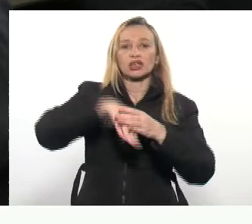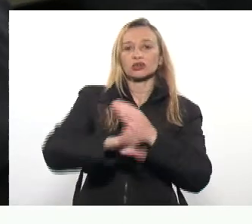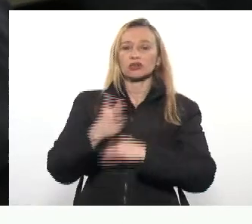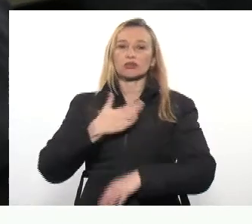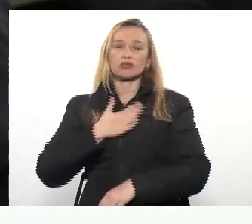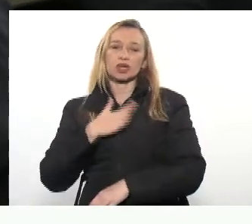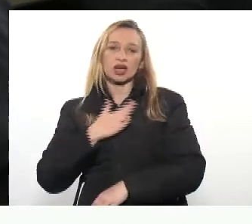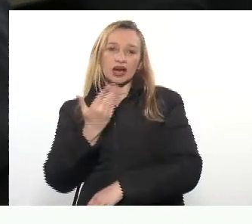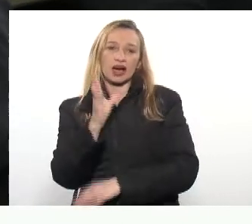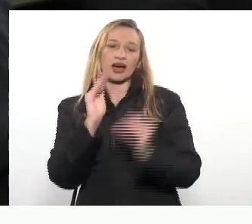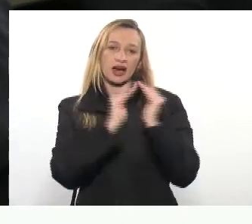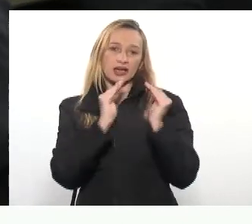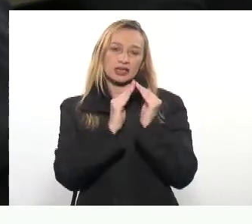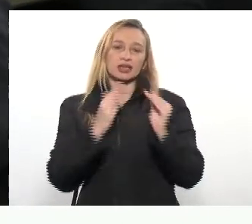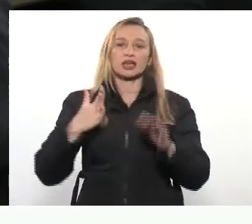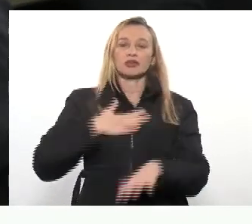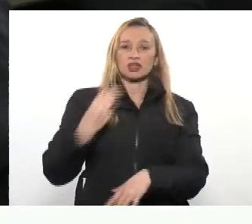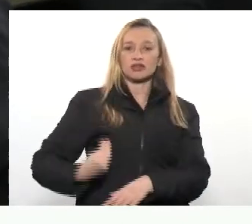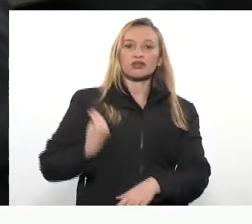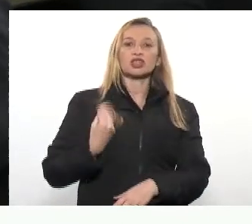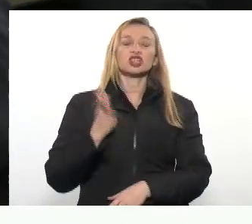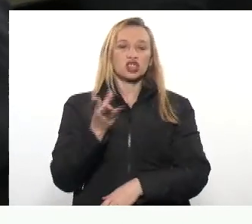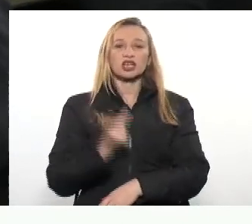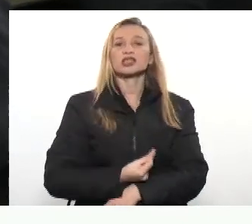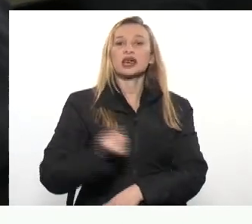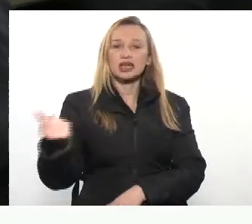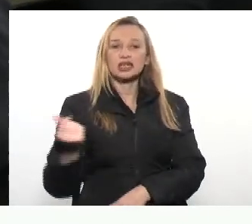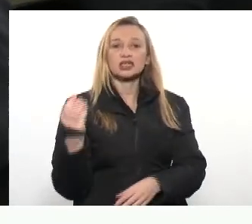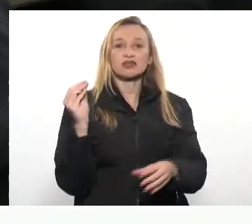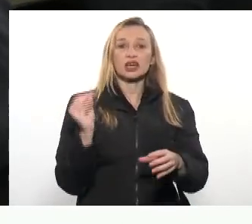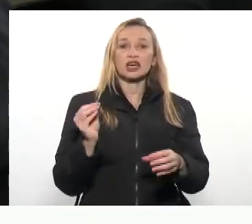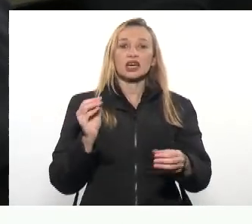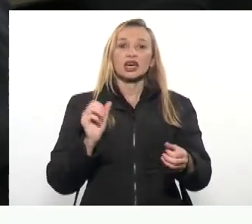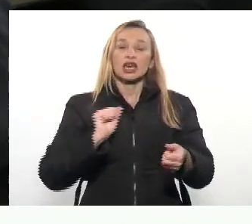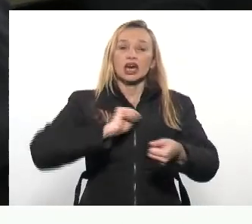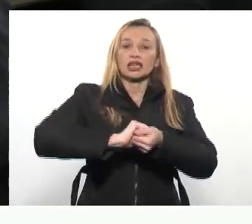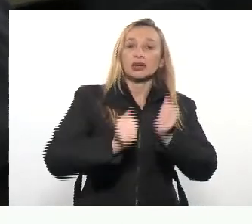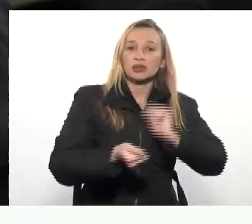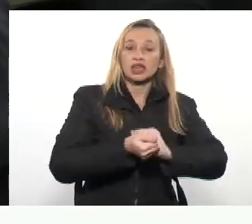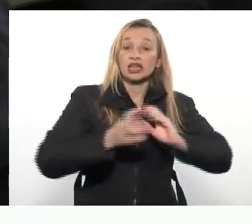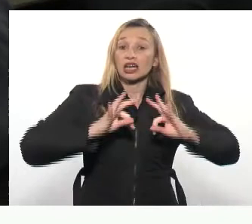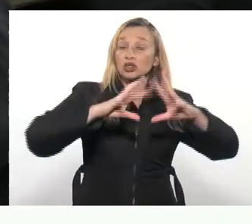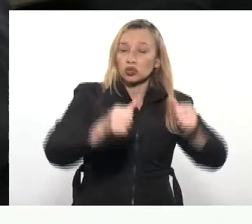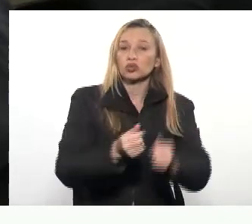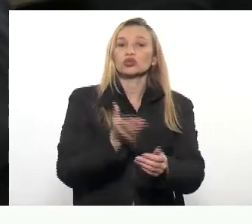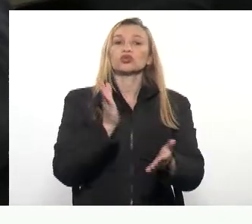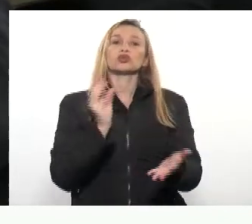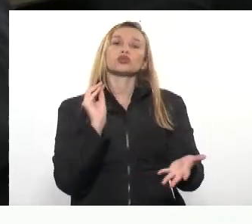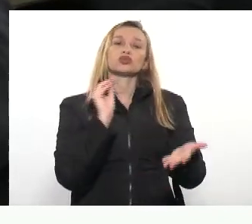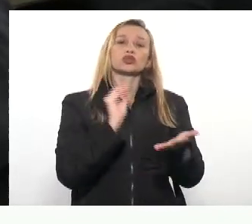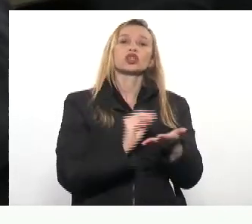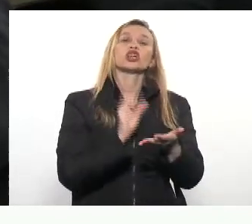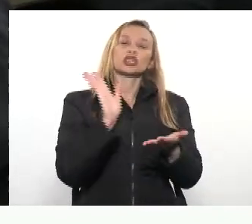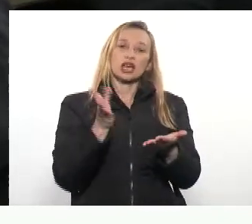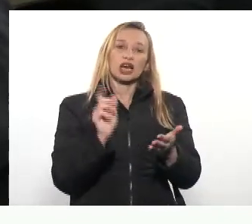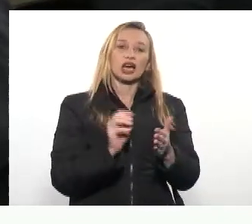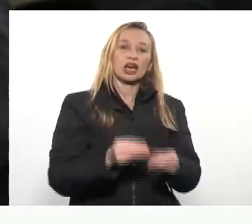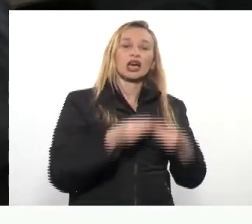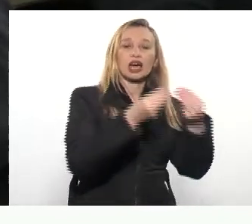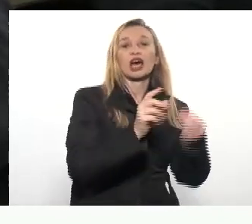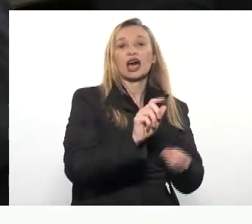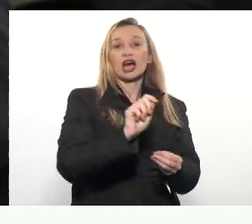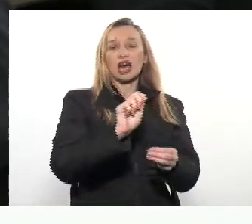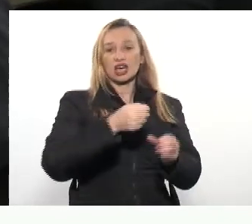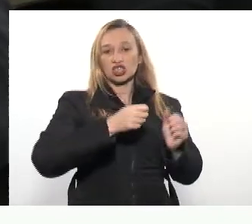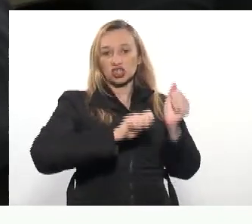Vida, eles já vão sair, se estiverem enquadrados nas regras, eles já vão sair, vão ser entregues às chaves, já